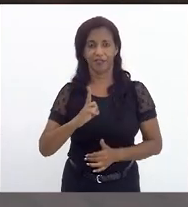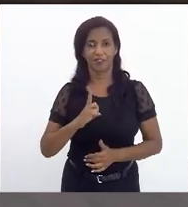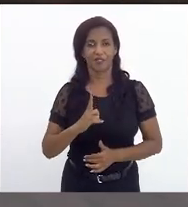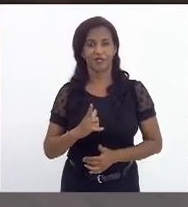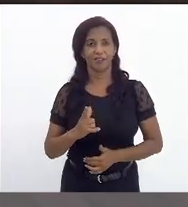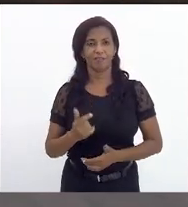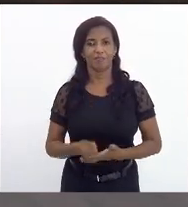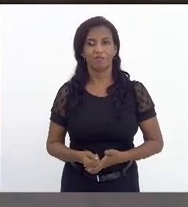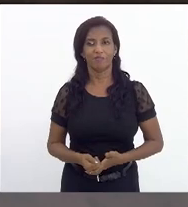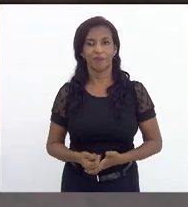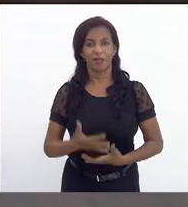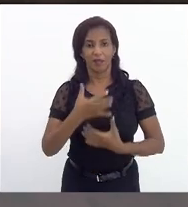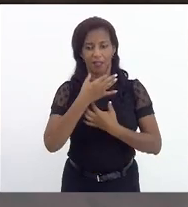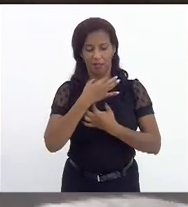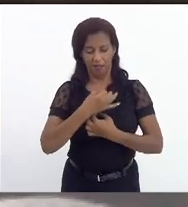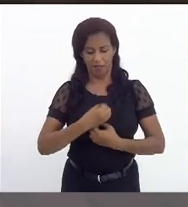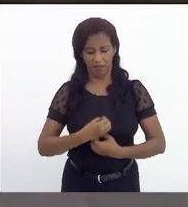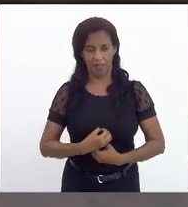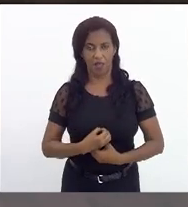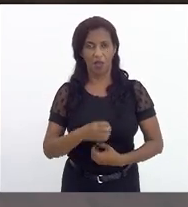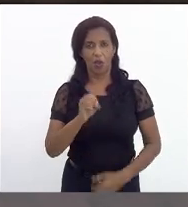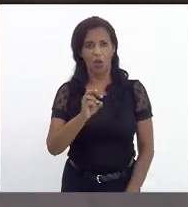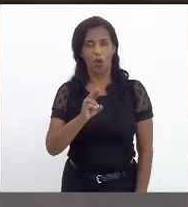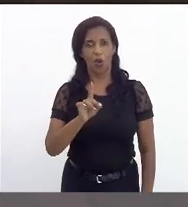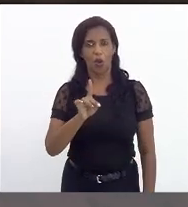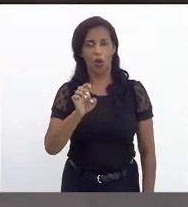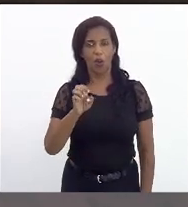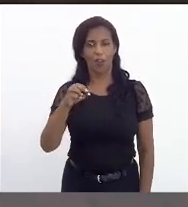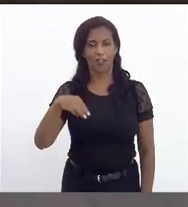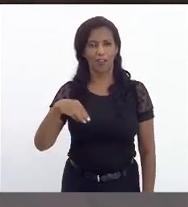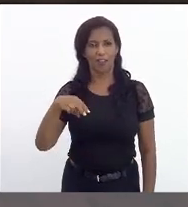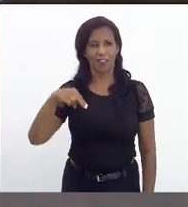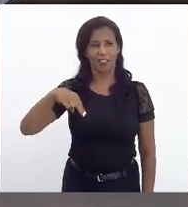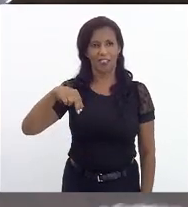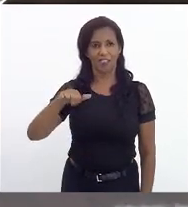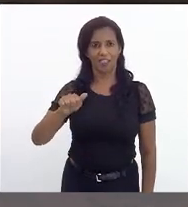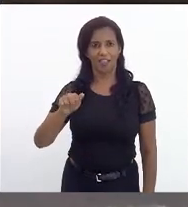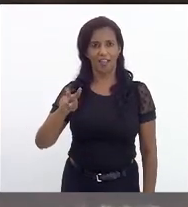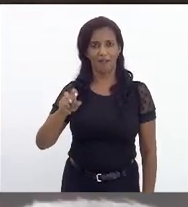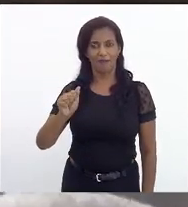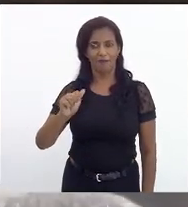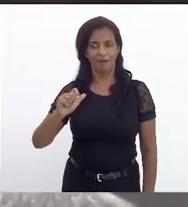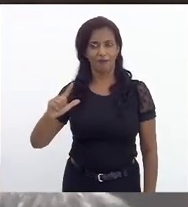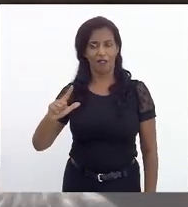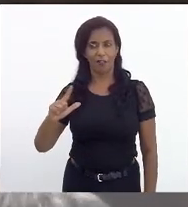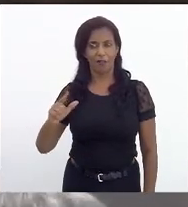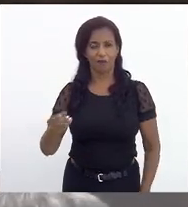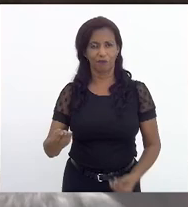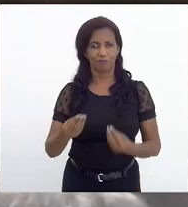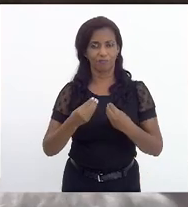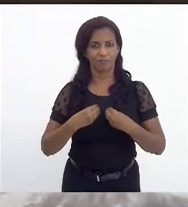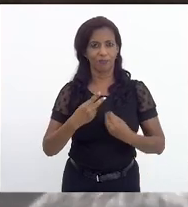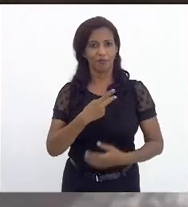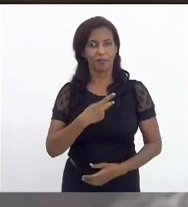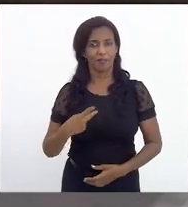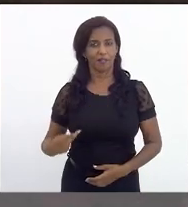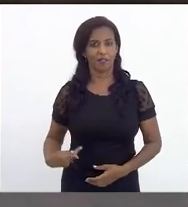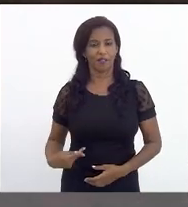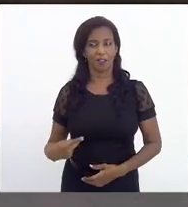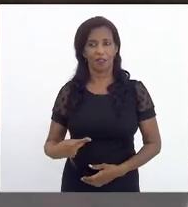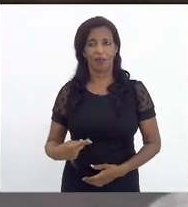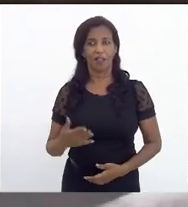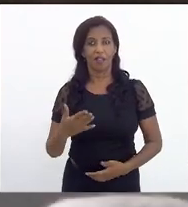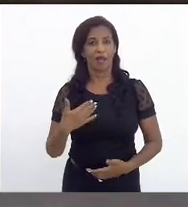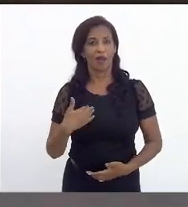recebido a medalha Ordem do Mérito Naval. Essa medalha ela foi concedida pelo presidente da República,